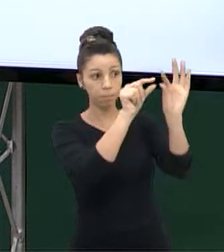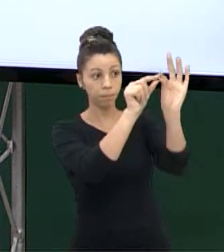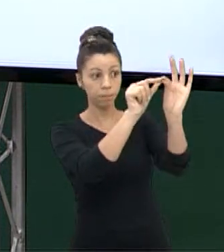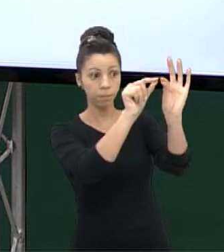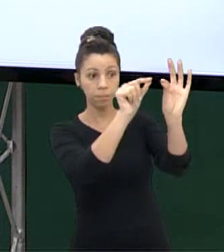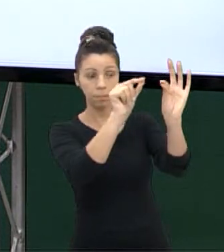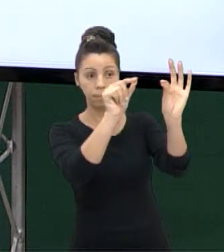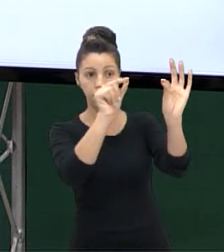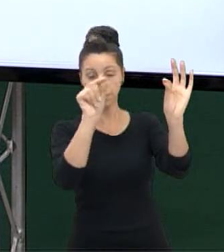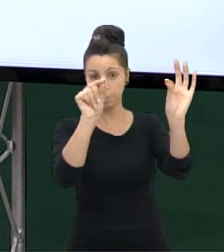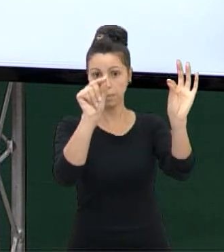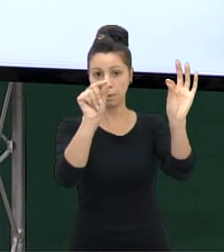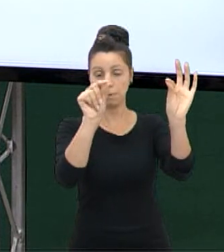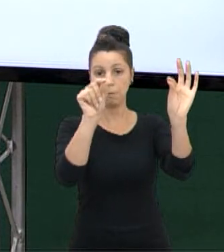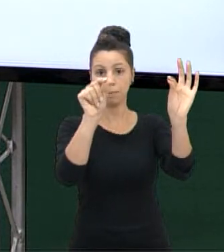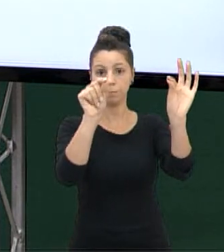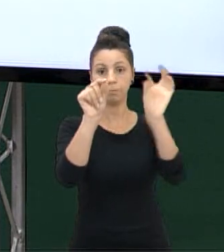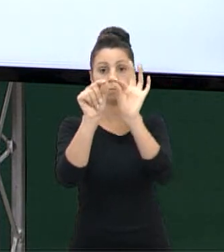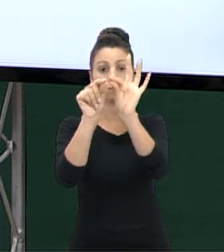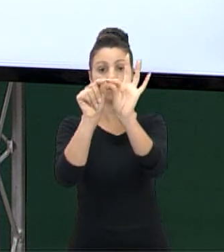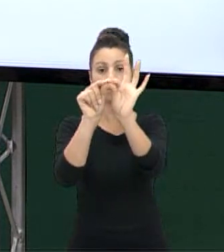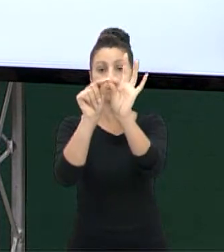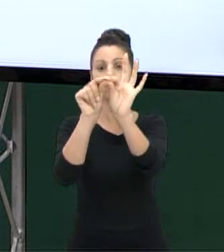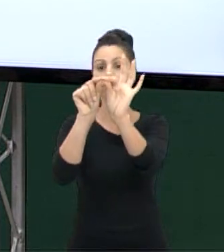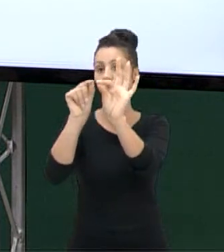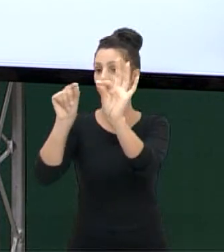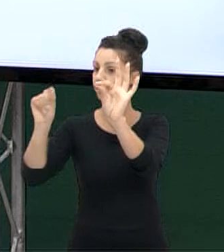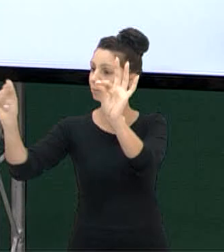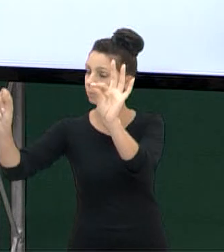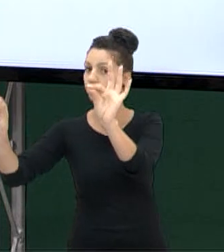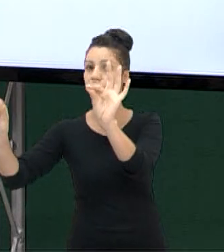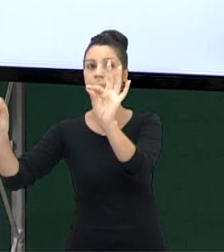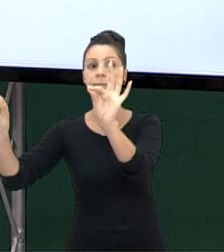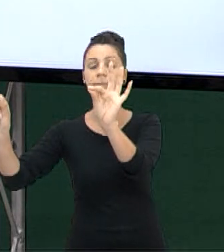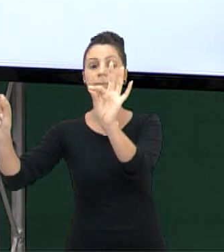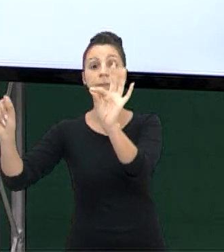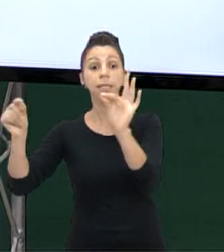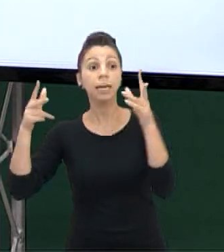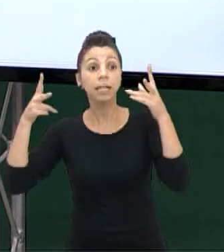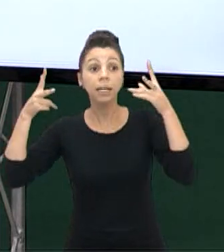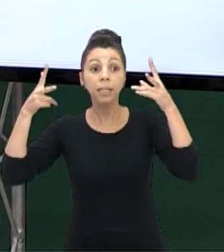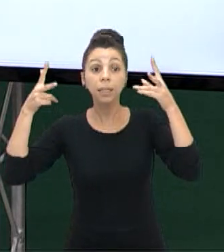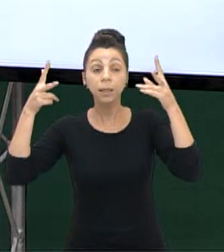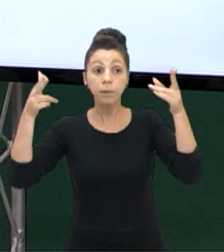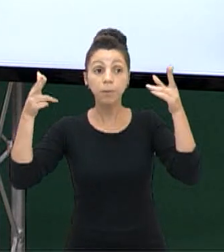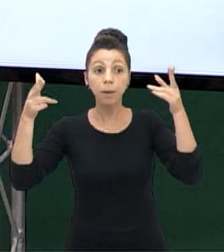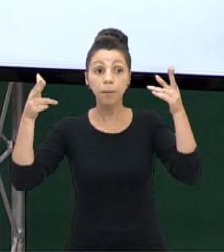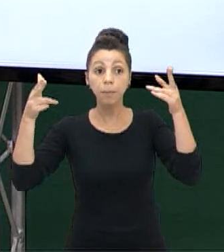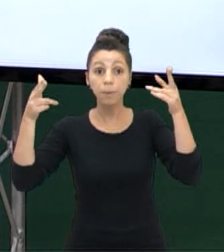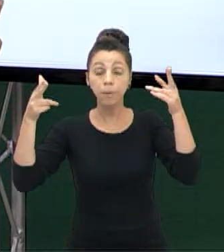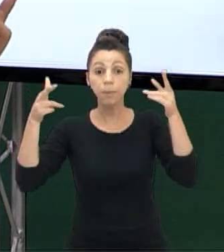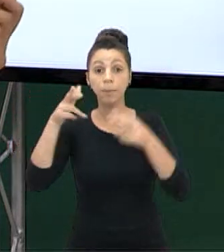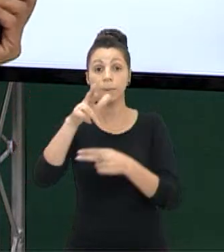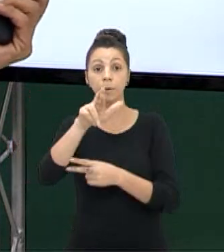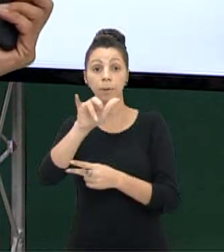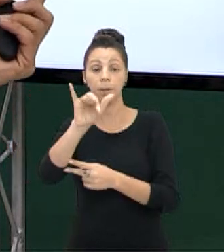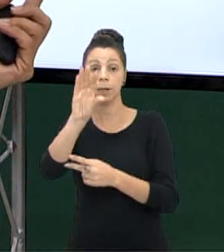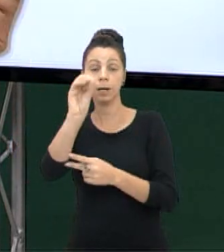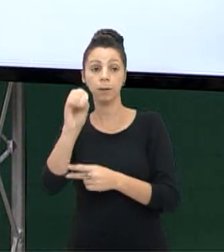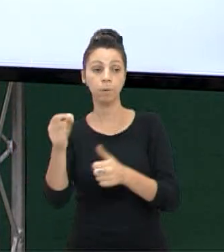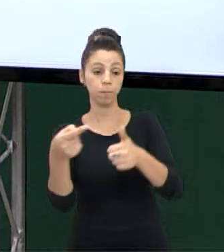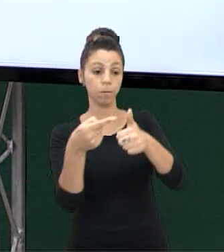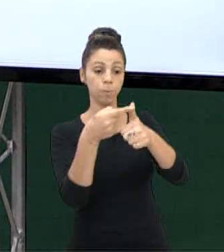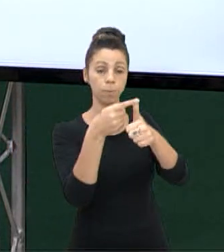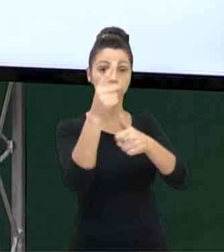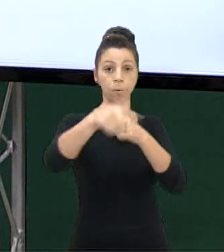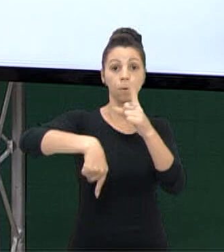1 com o centro da circunferência 2 deve ser exatamente a soma do raio 1